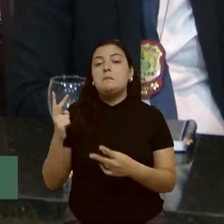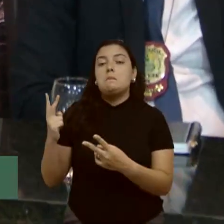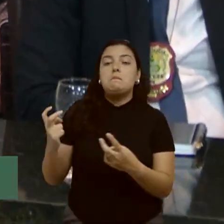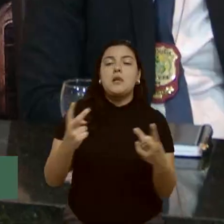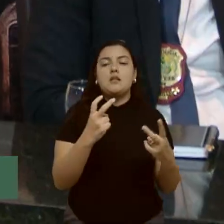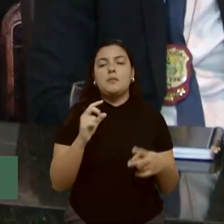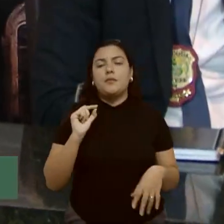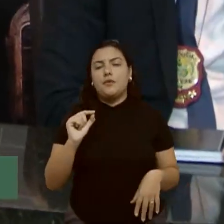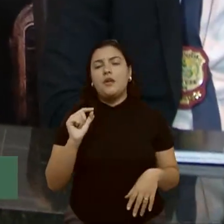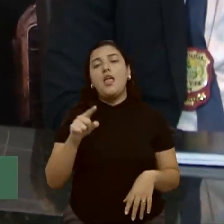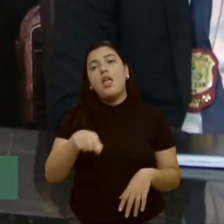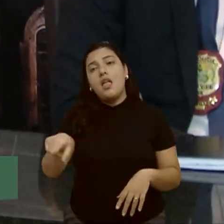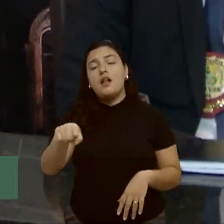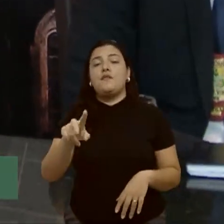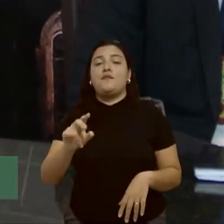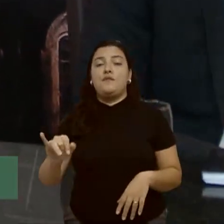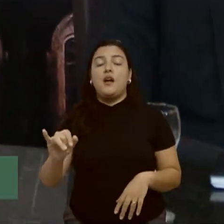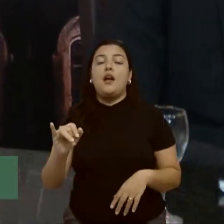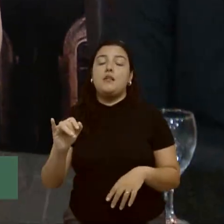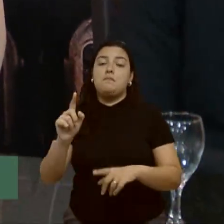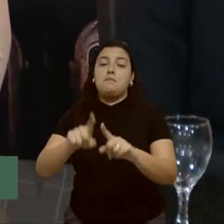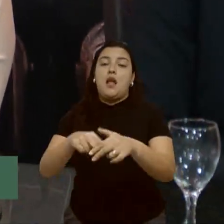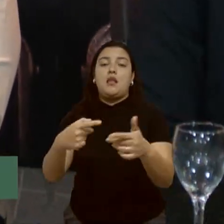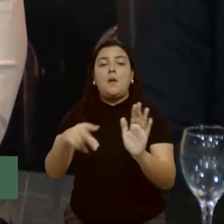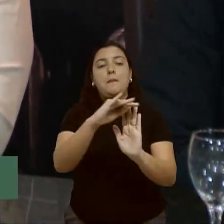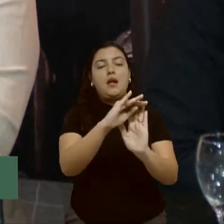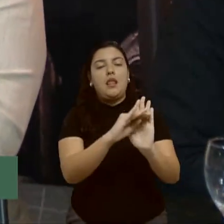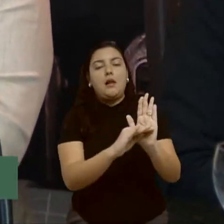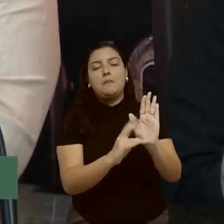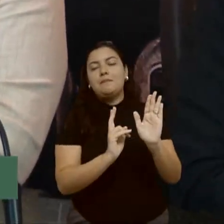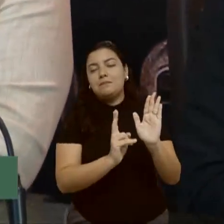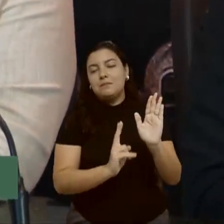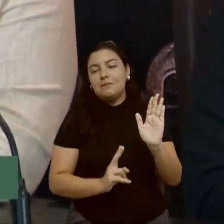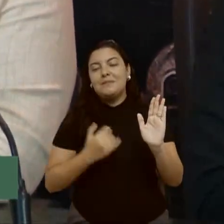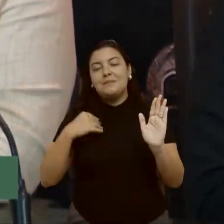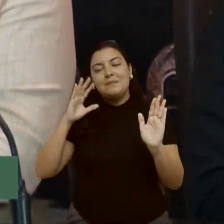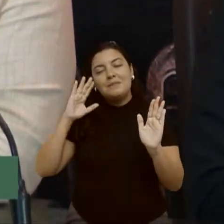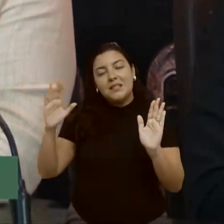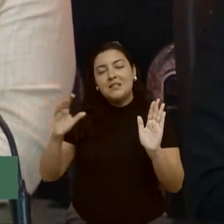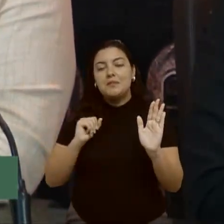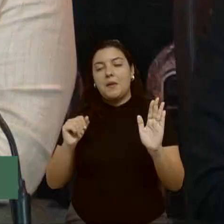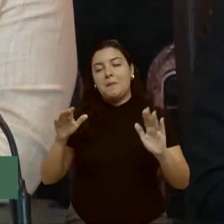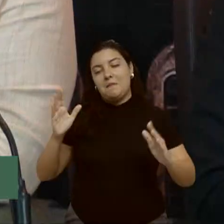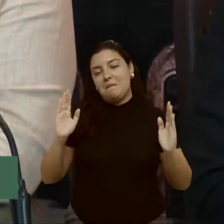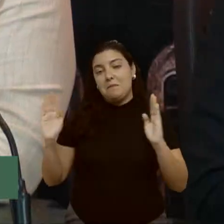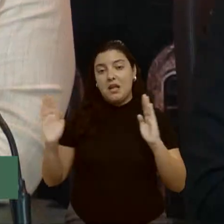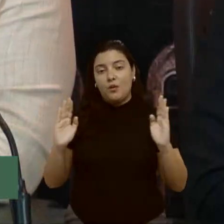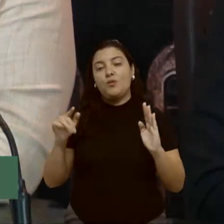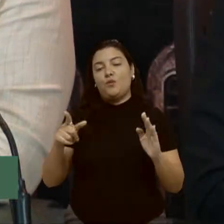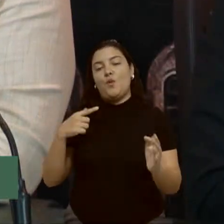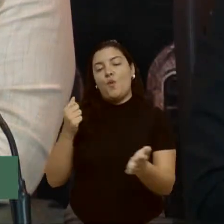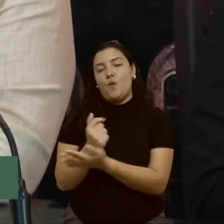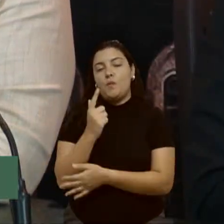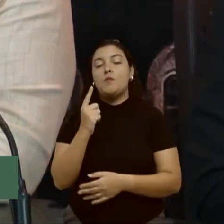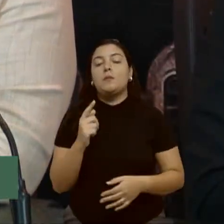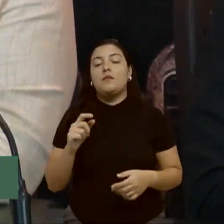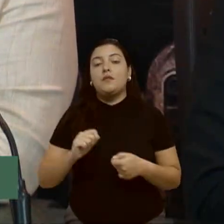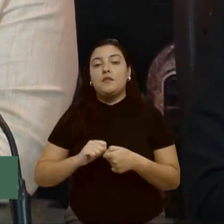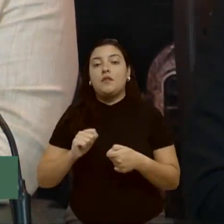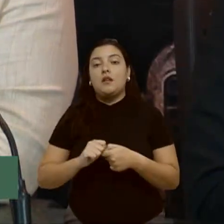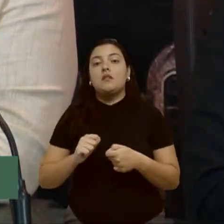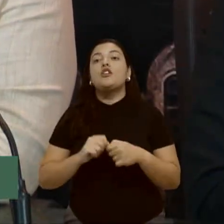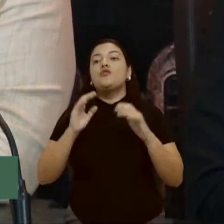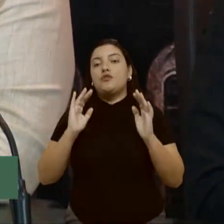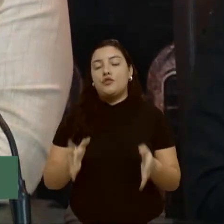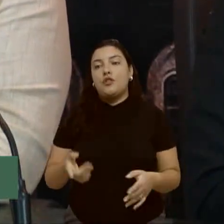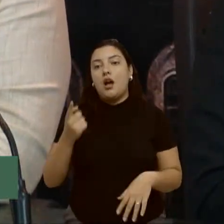observando que eles vão fazer naqueles produtos listados, que são os principais procurados durante esse período, se eles já estão fazendo essa